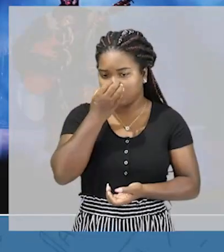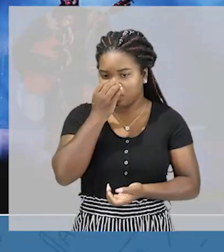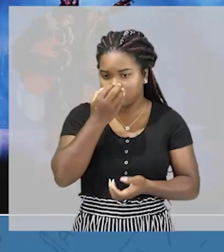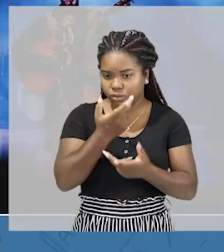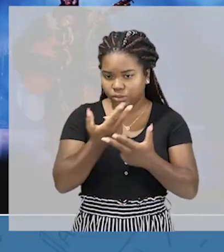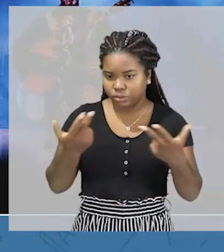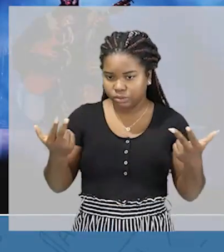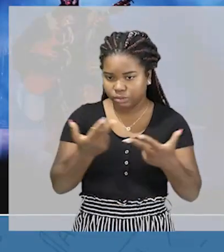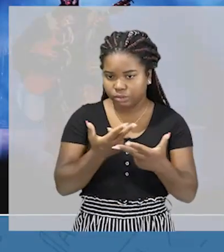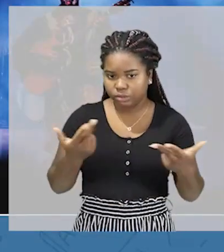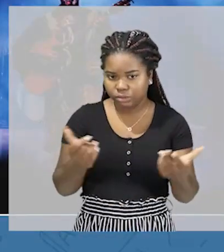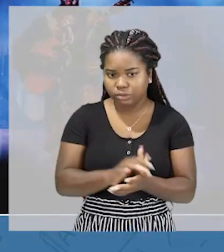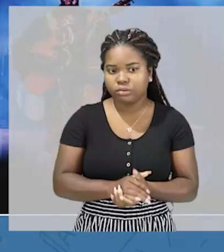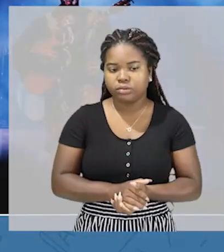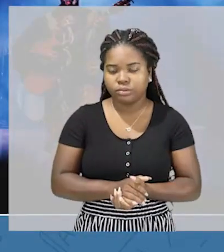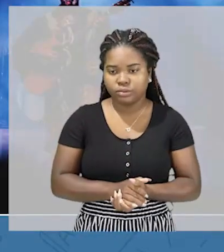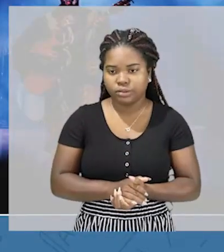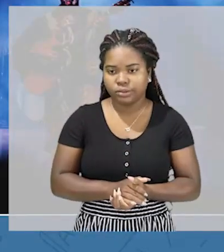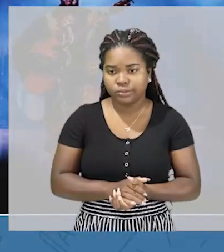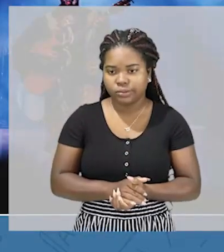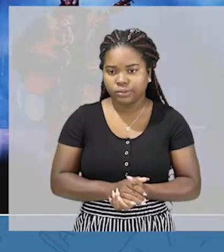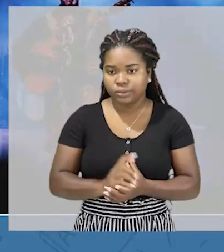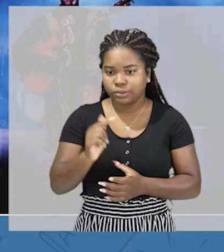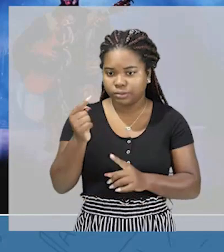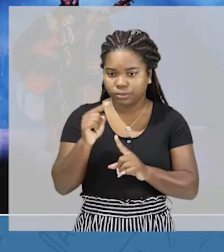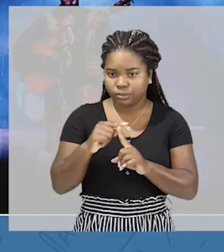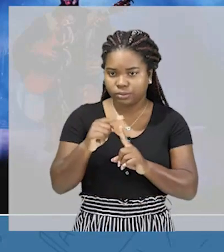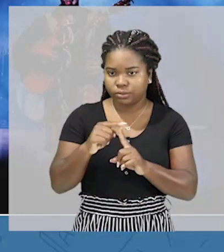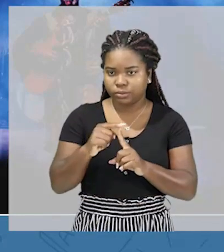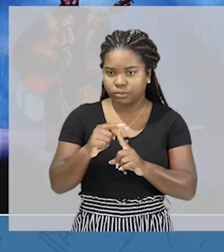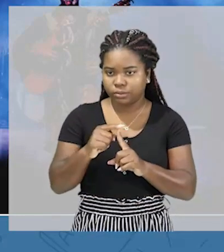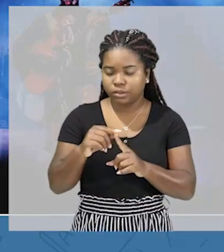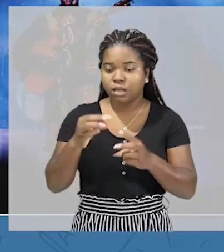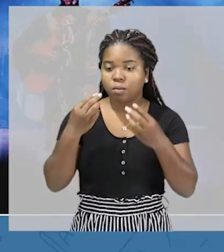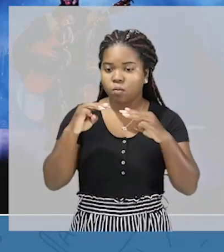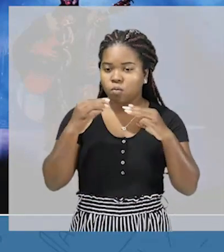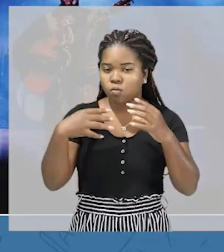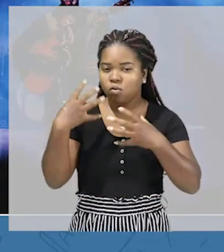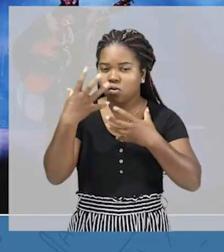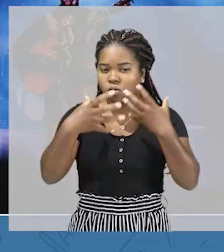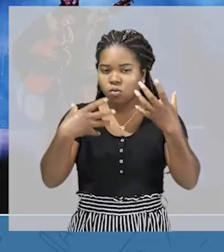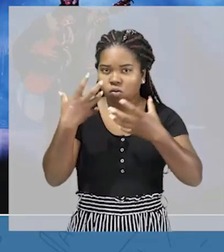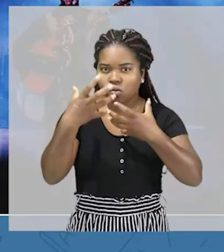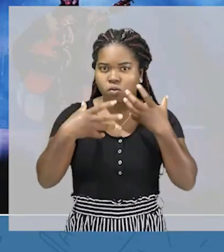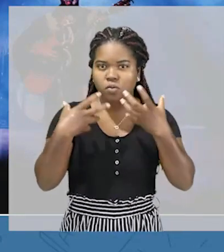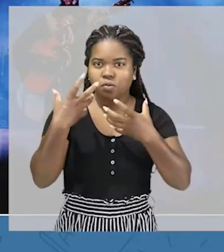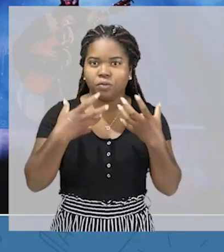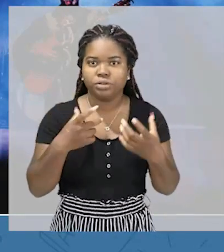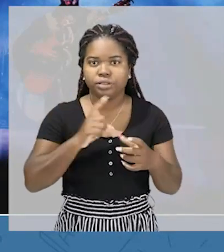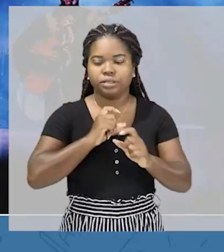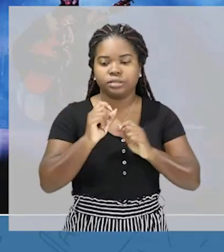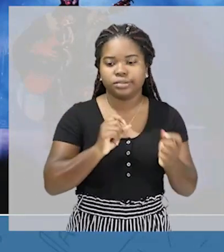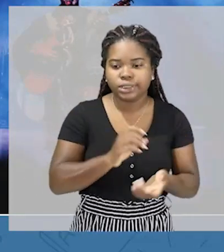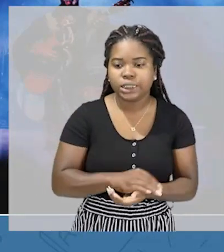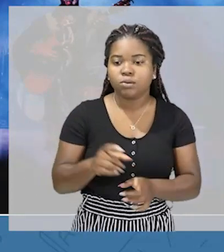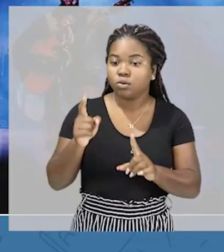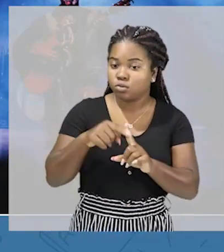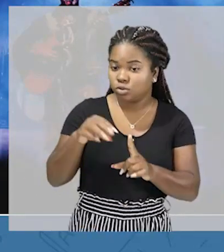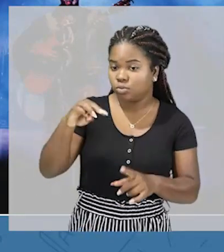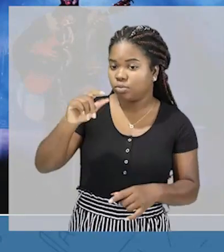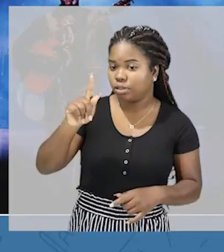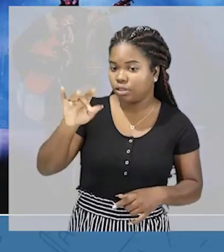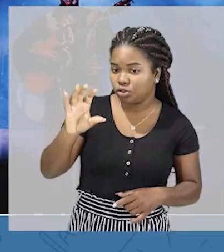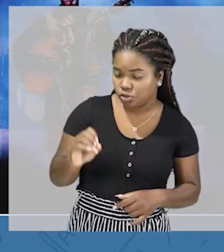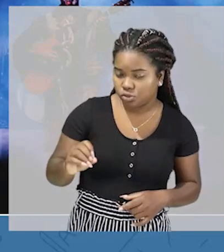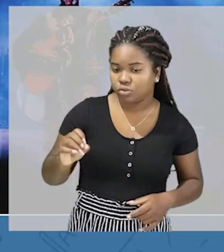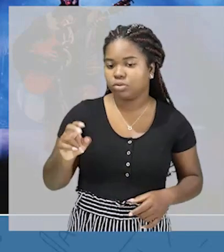um segmento do teatro que ganhou vida própria, é outra situação. A música faz parte da apresentação do teatro mágico, que também pode ser